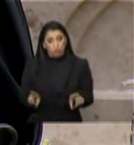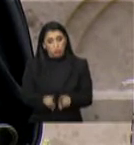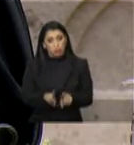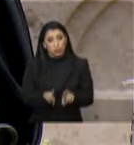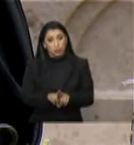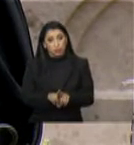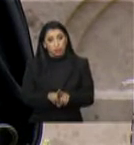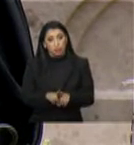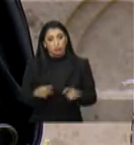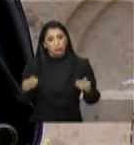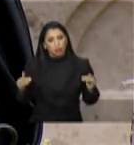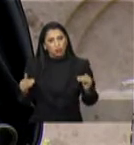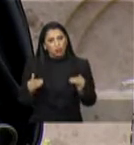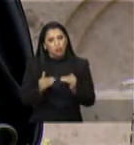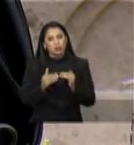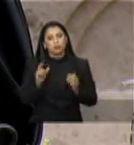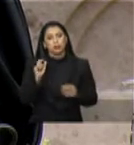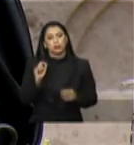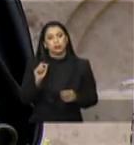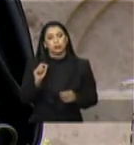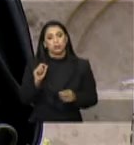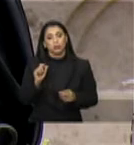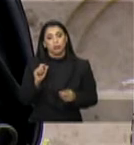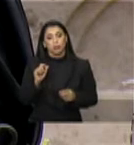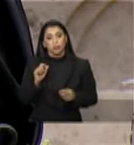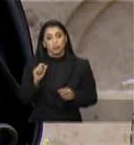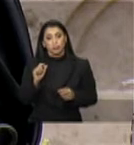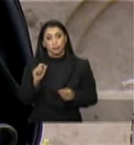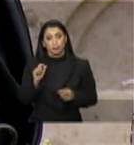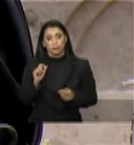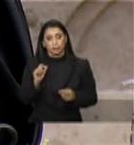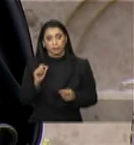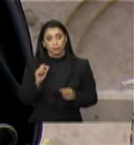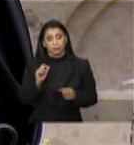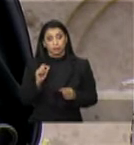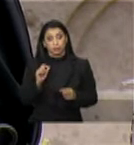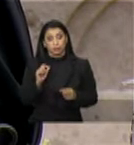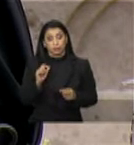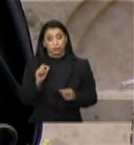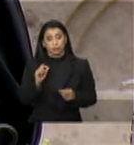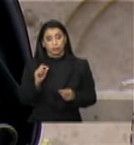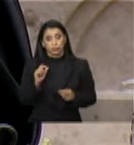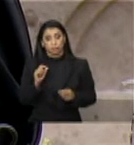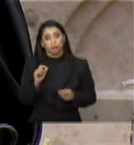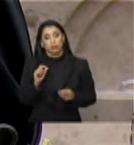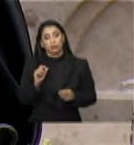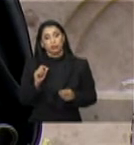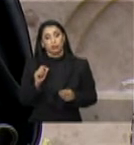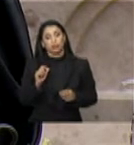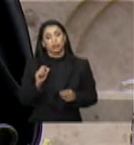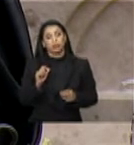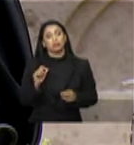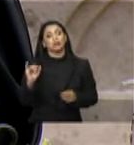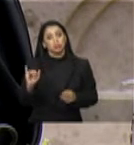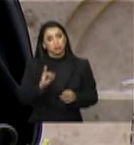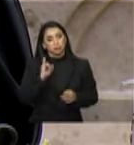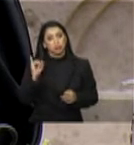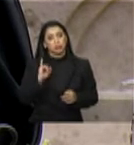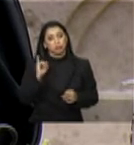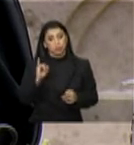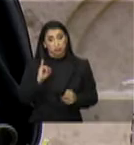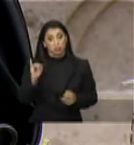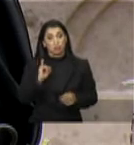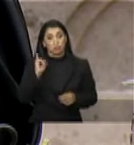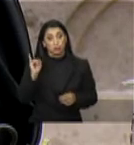corresponde a uma das raras exceções e com fato produz um efeito significativo fisicamente e processualmente